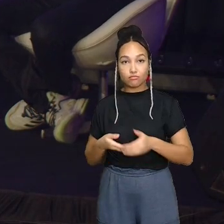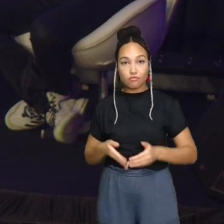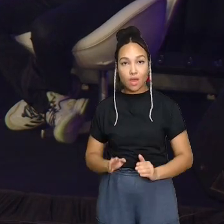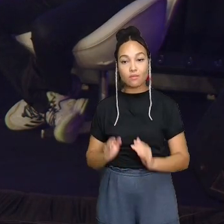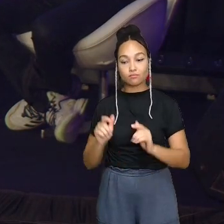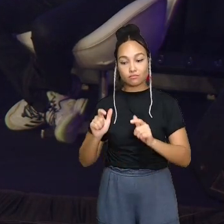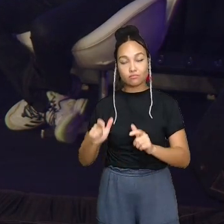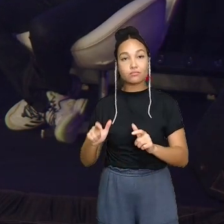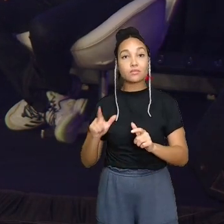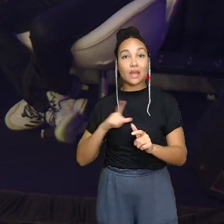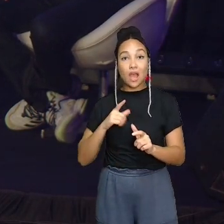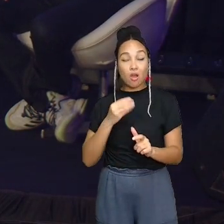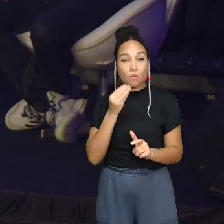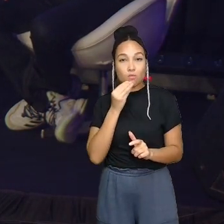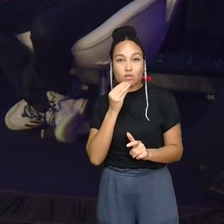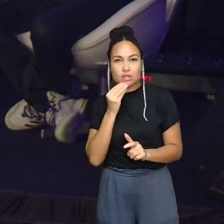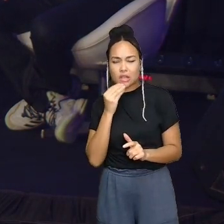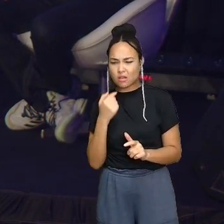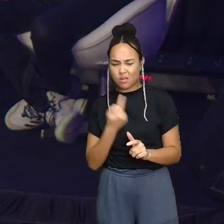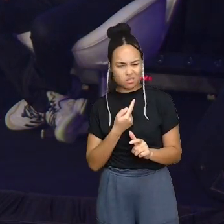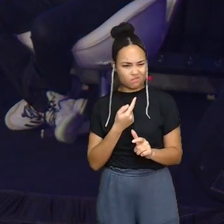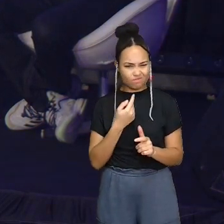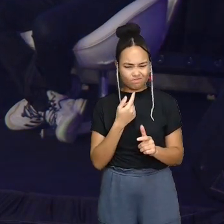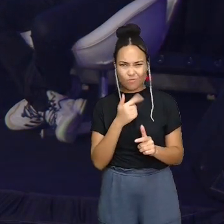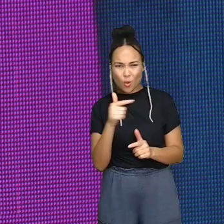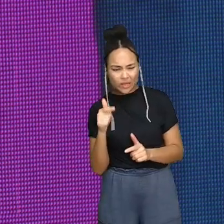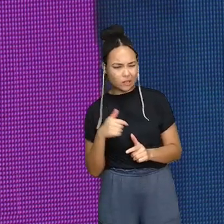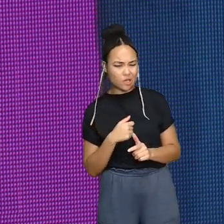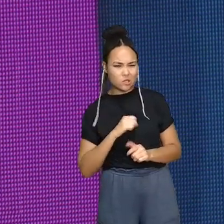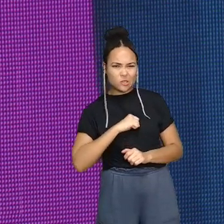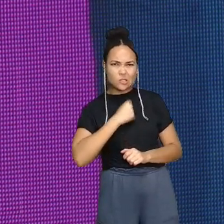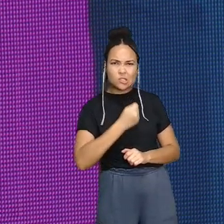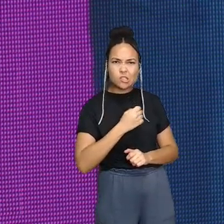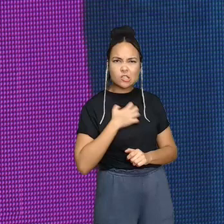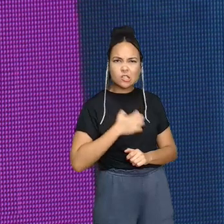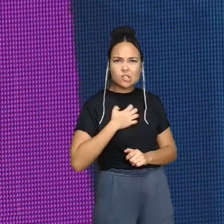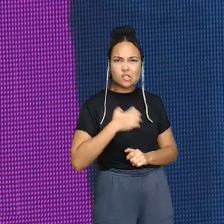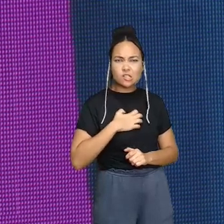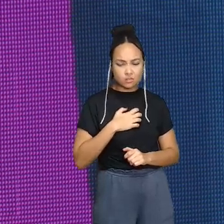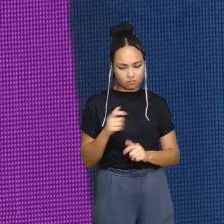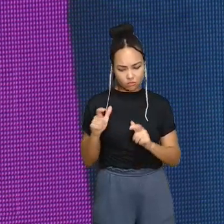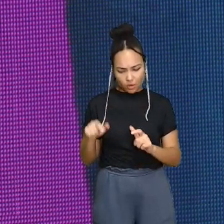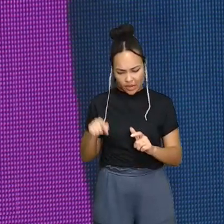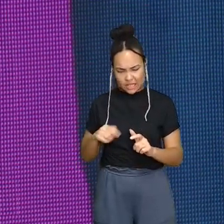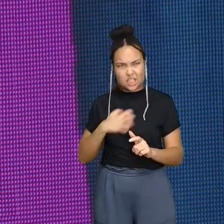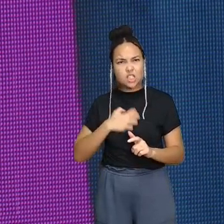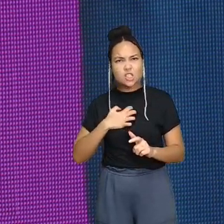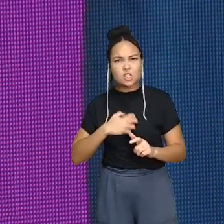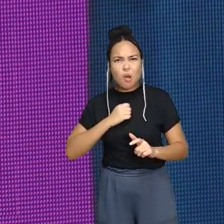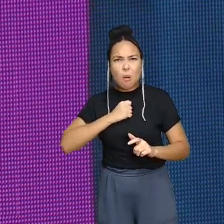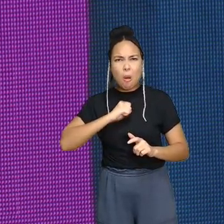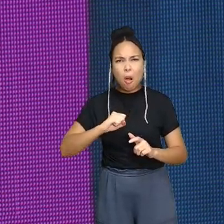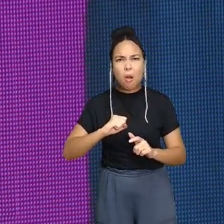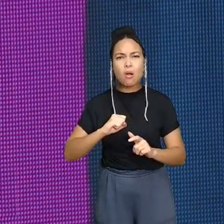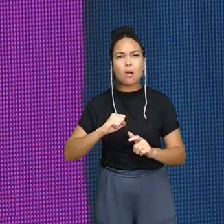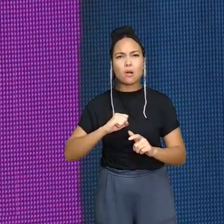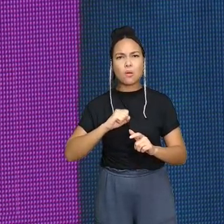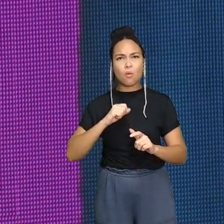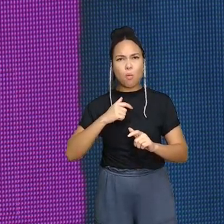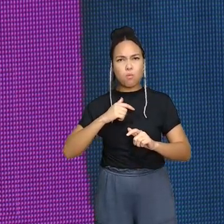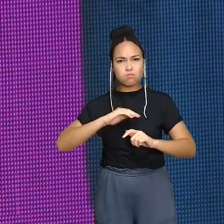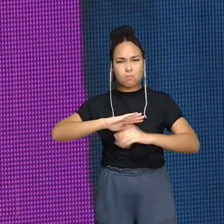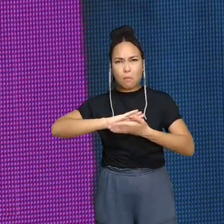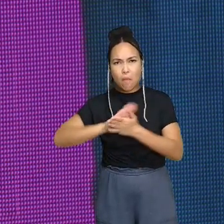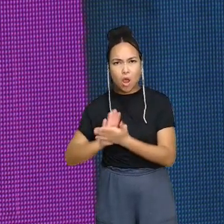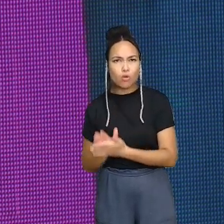dia uma oportunidade de ficar com raiva. E desse lugar, da raiva, do ódio, do fogo nos racistas que a gente quer colocar, a